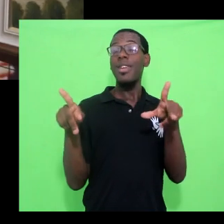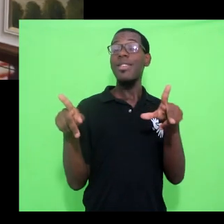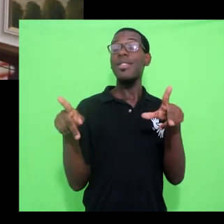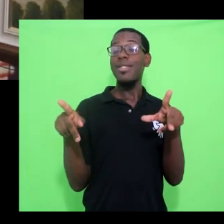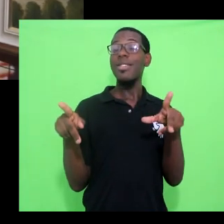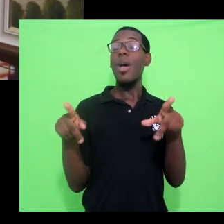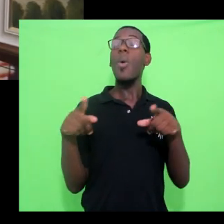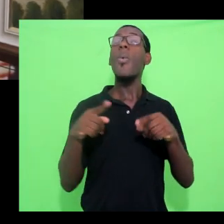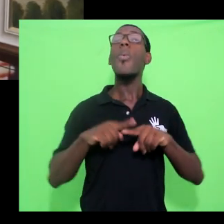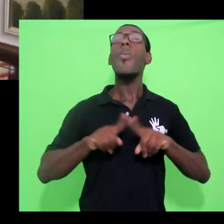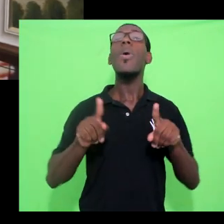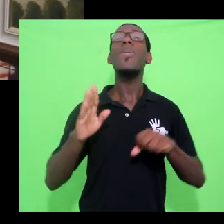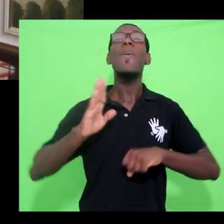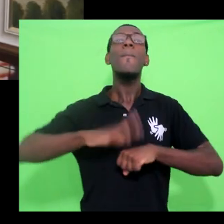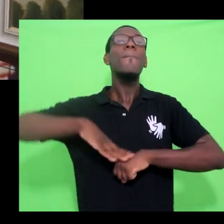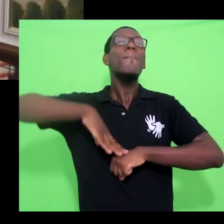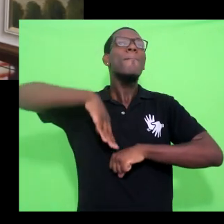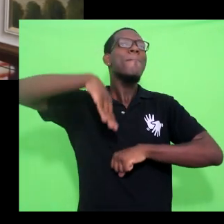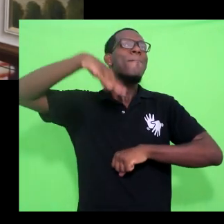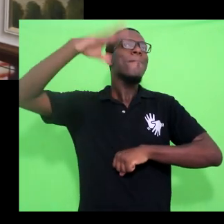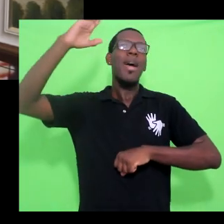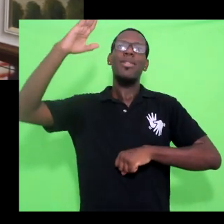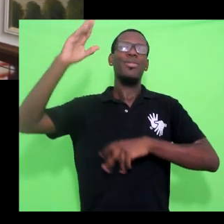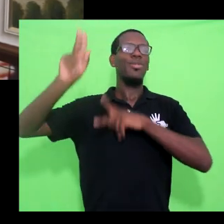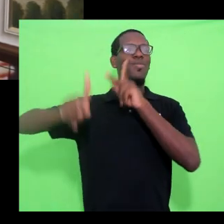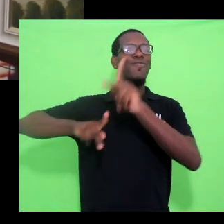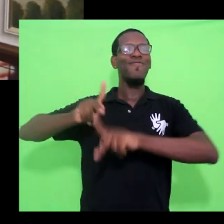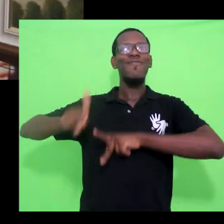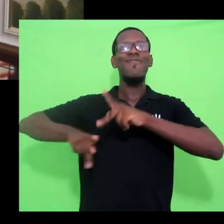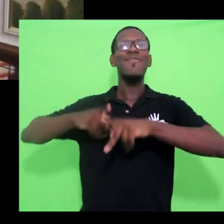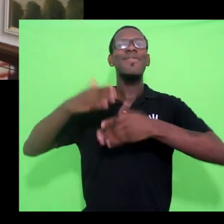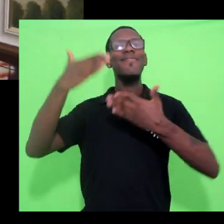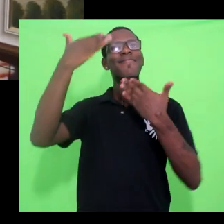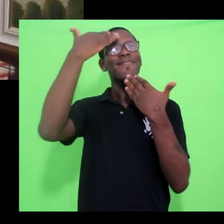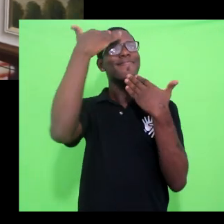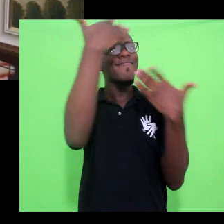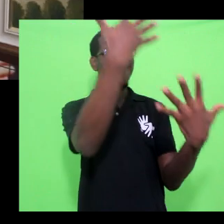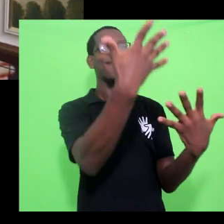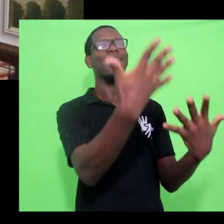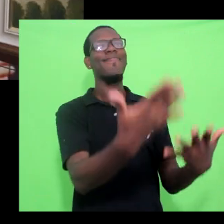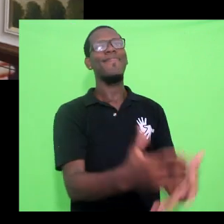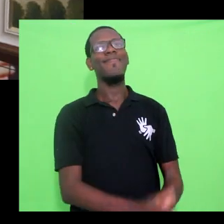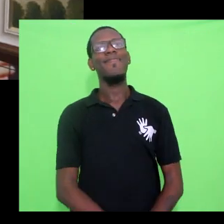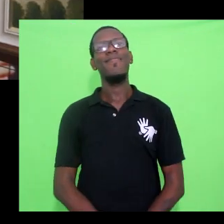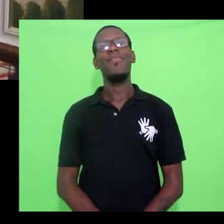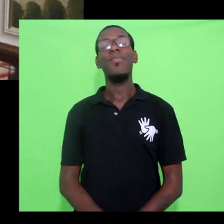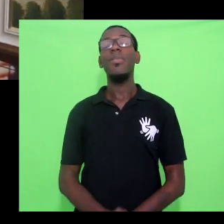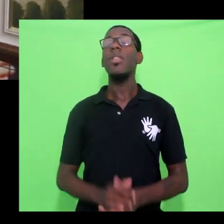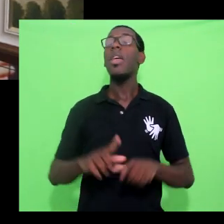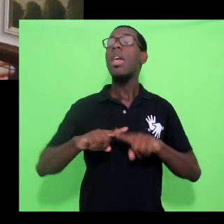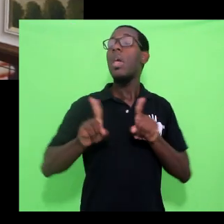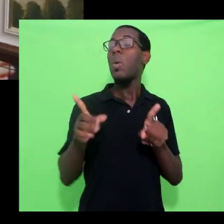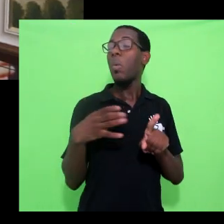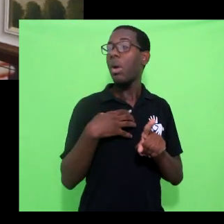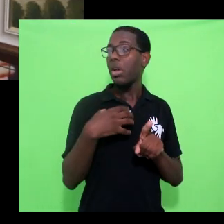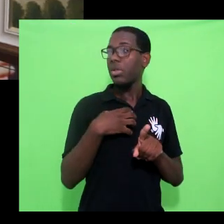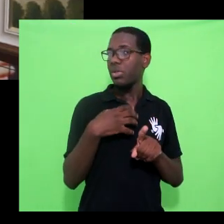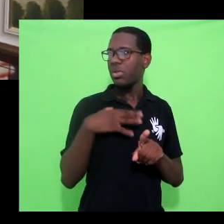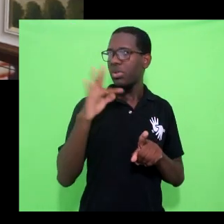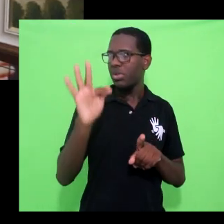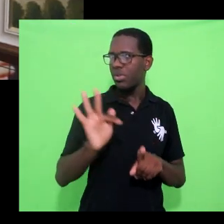presente, né, ter um instituto como esse no nosso município. Eu acho que ele faz toda a diferença e quanto mais produção